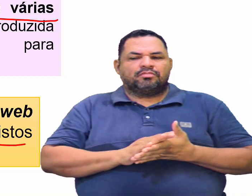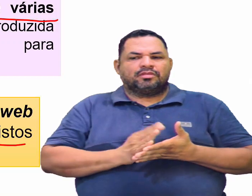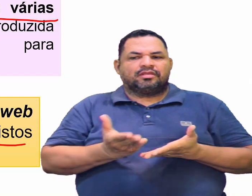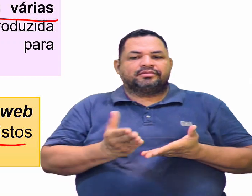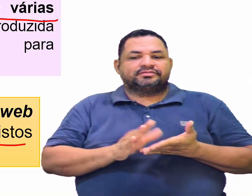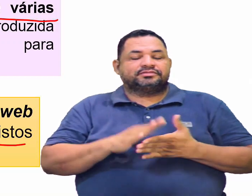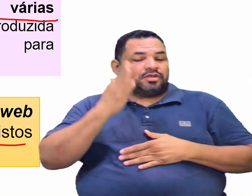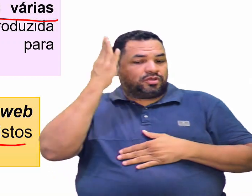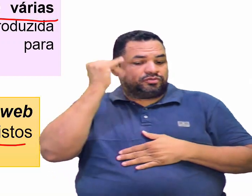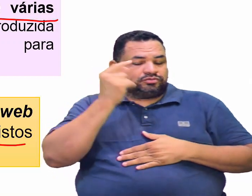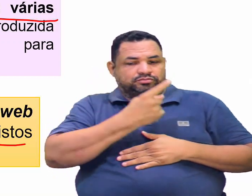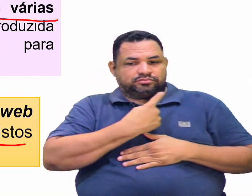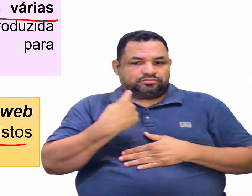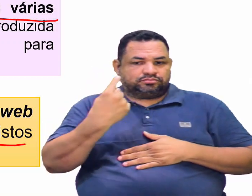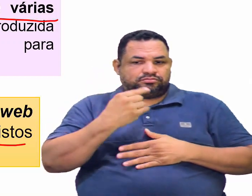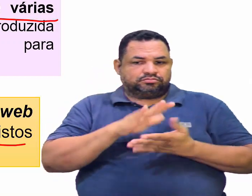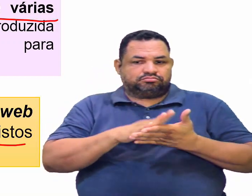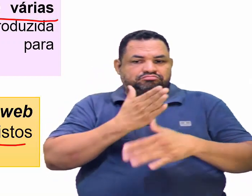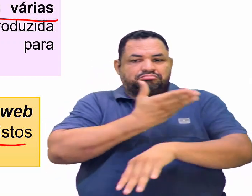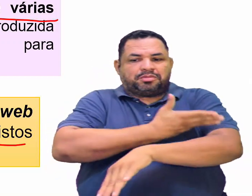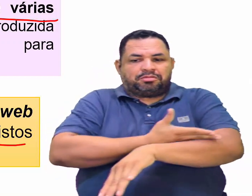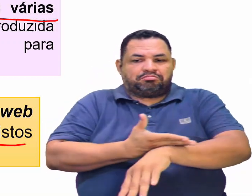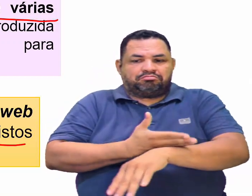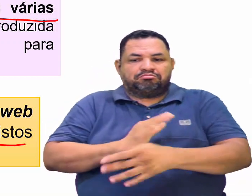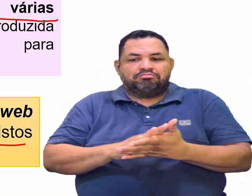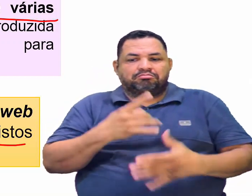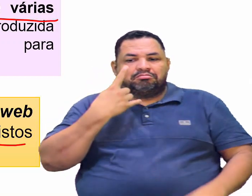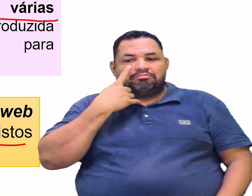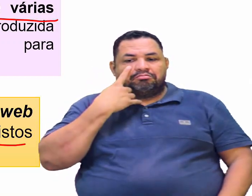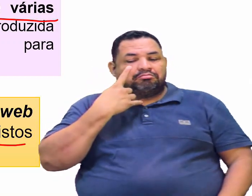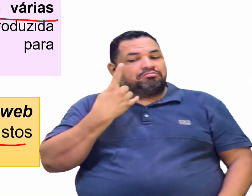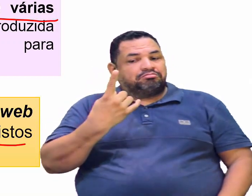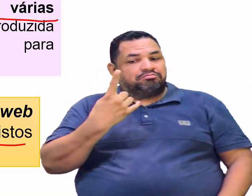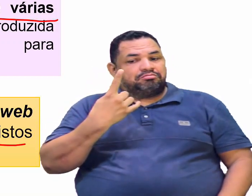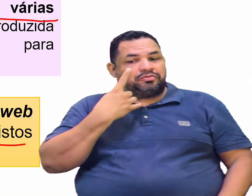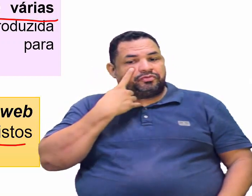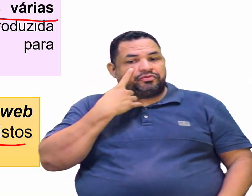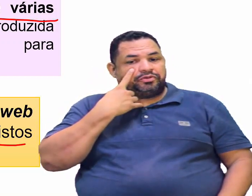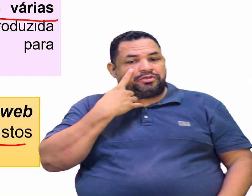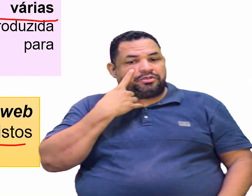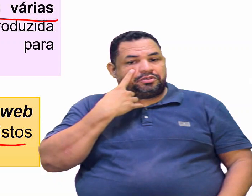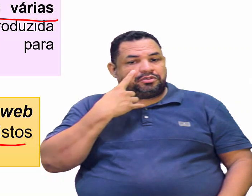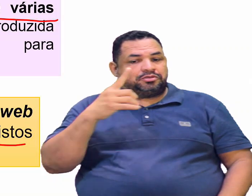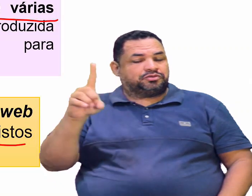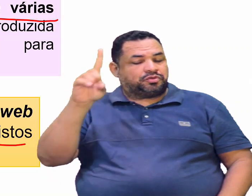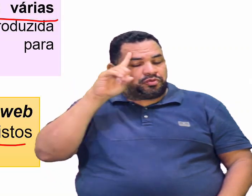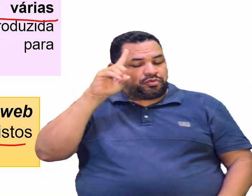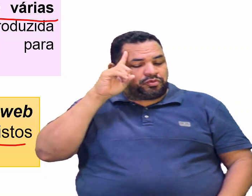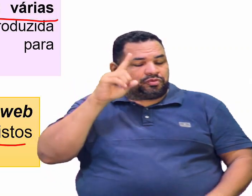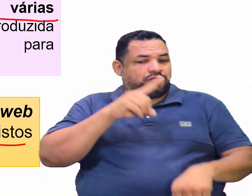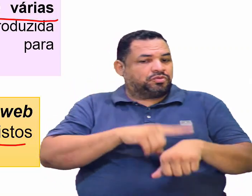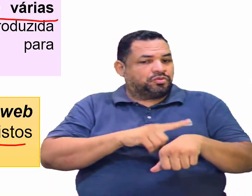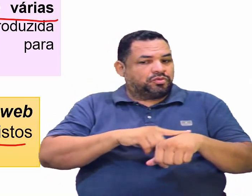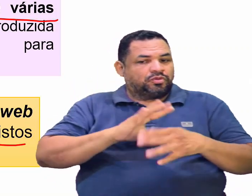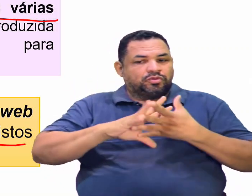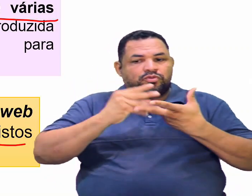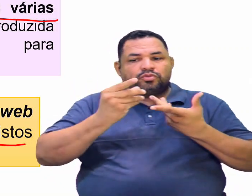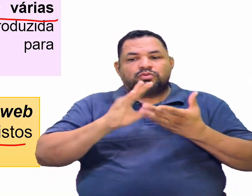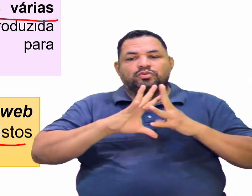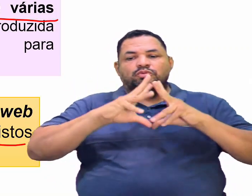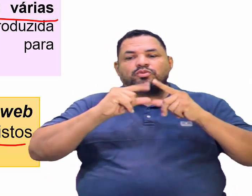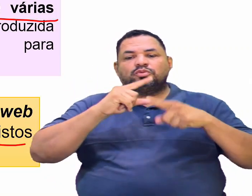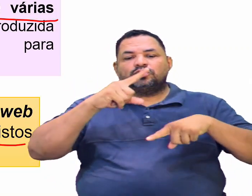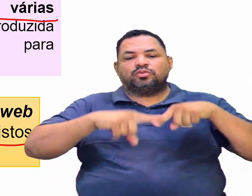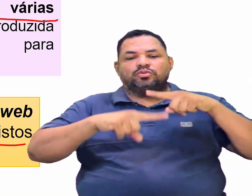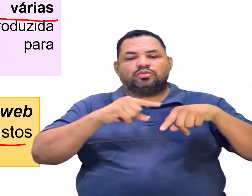nosso domínio, a gente já está acostumado, porque a gente vivencia isso todo dia, toda hora. Todos os aparelhos que a gente usa,